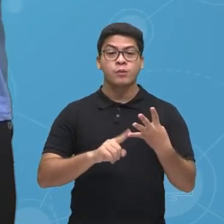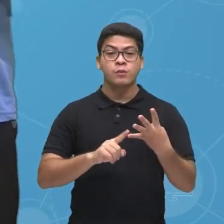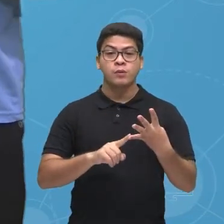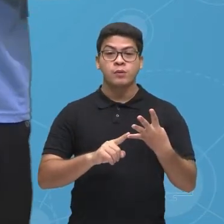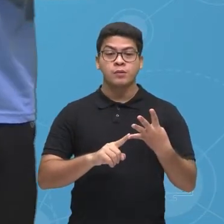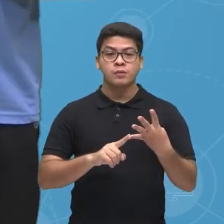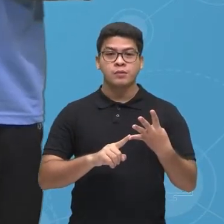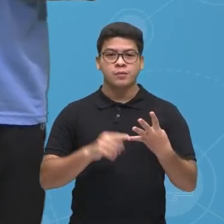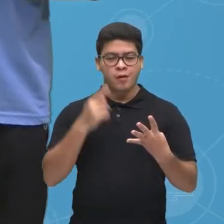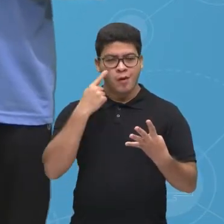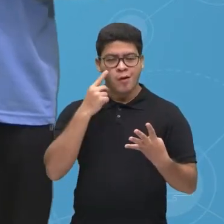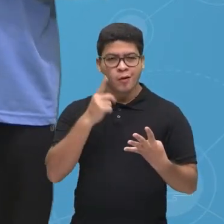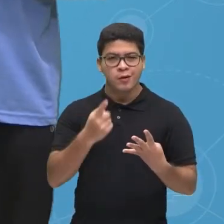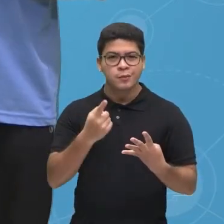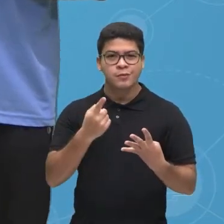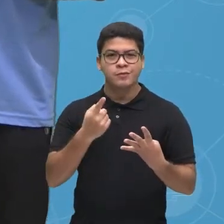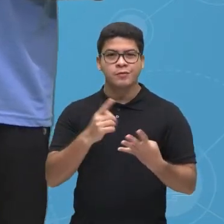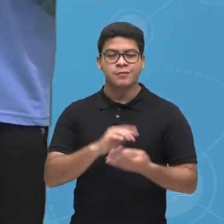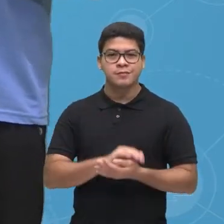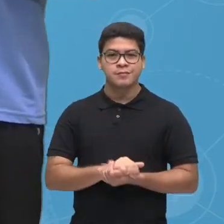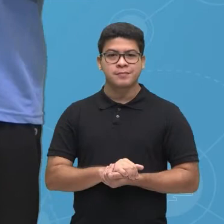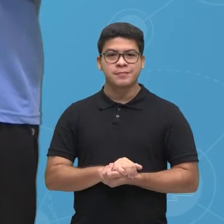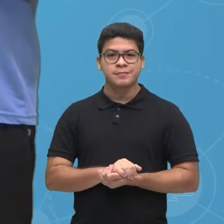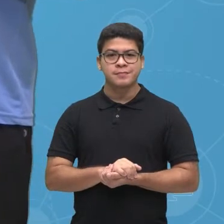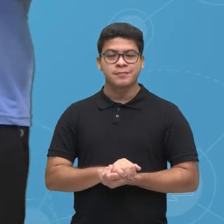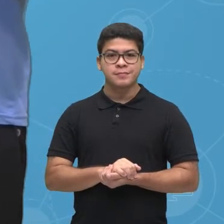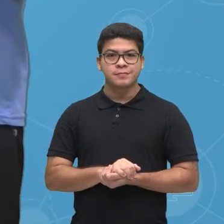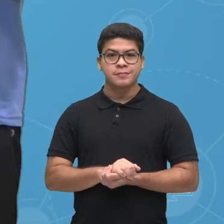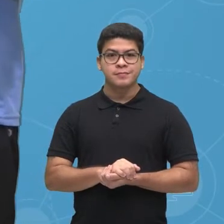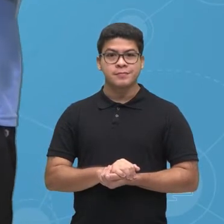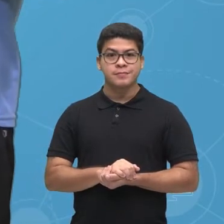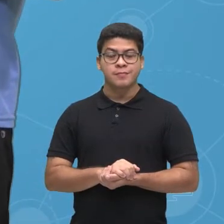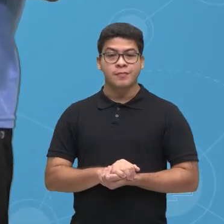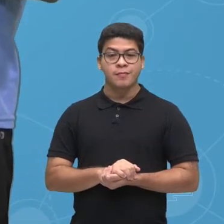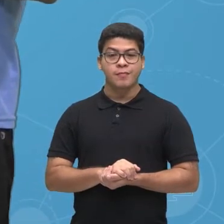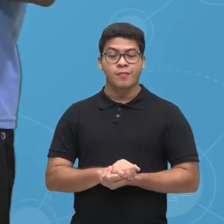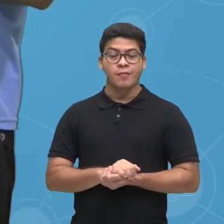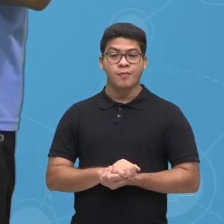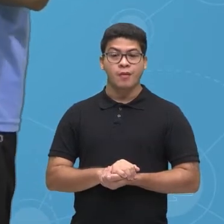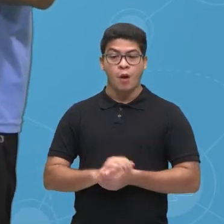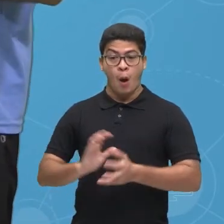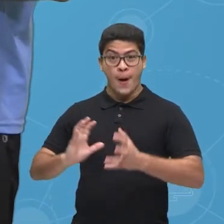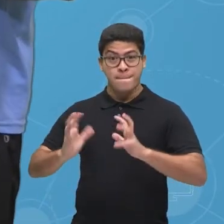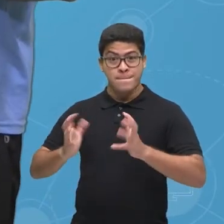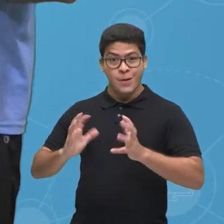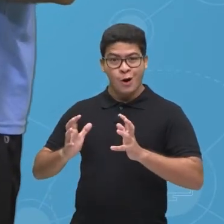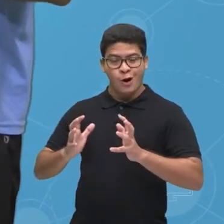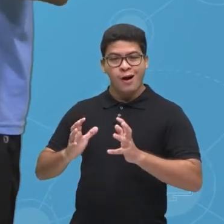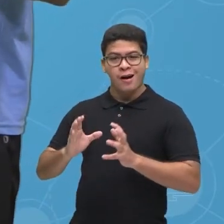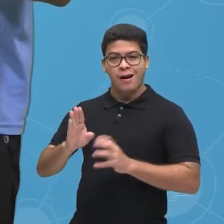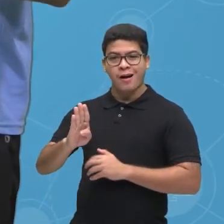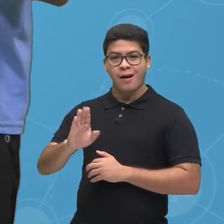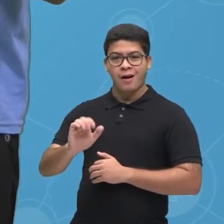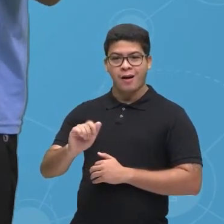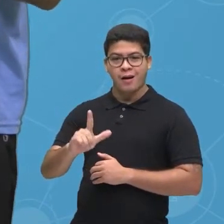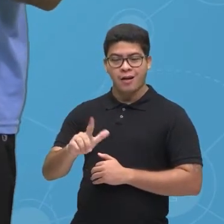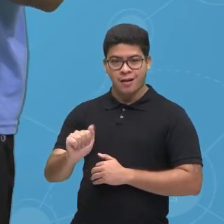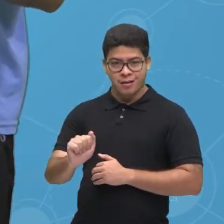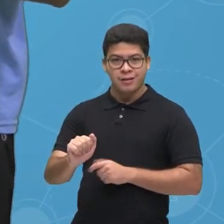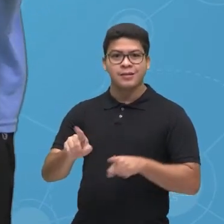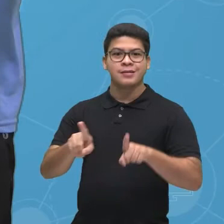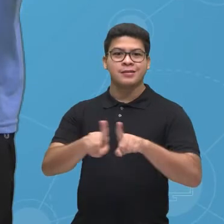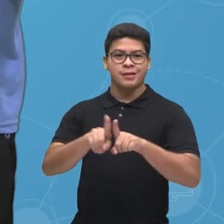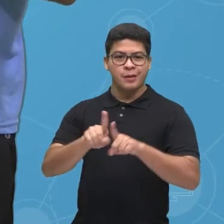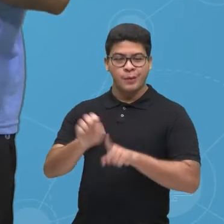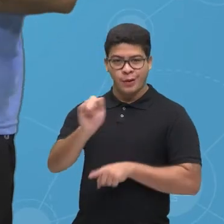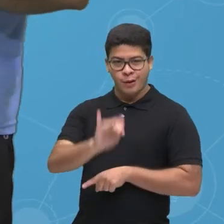aparelho aí que nós vamos ver, vamos lá, é o a bola, né? A imagem daquela moça que apareceu